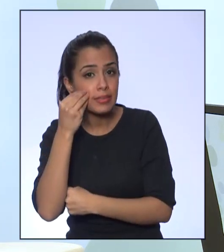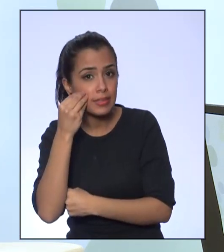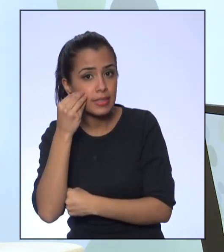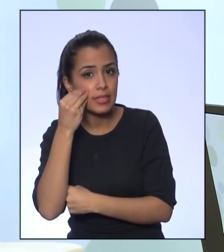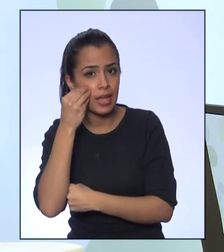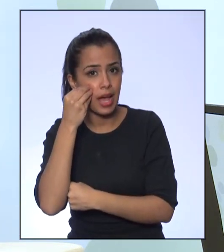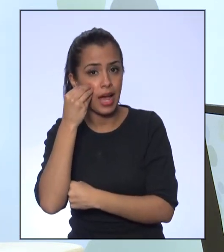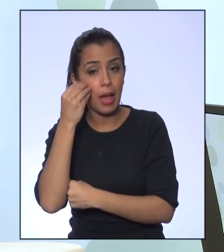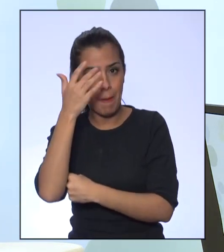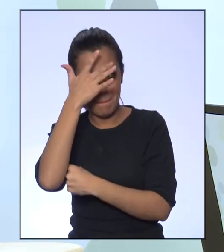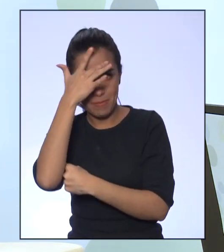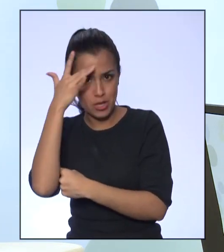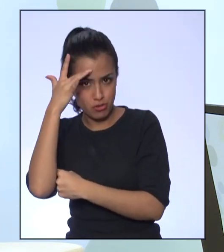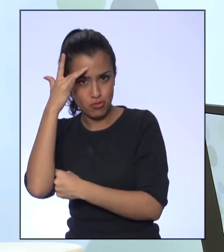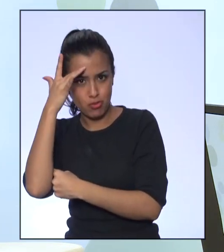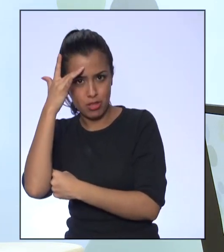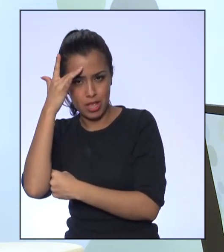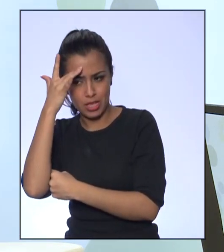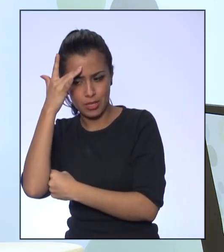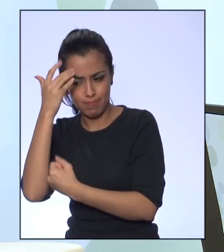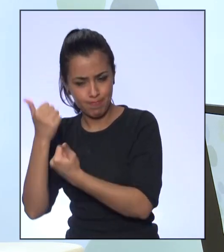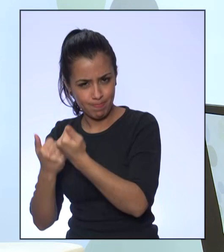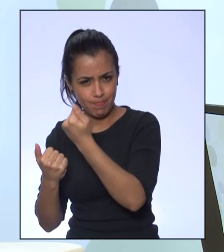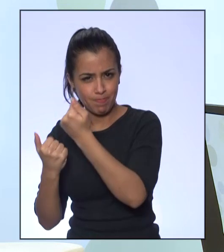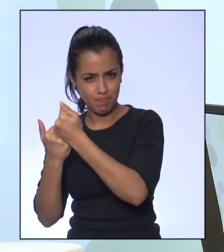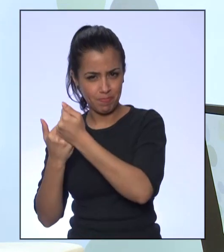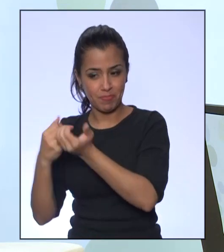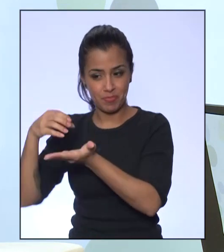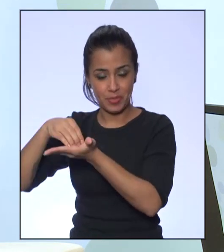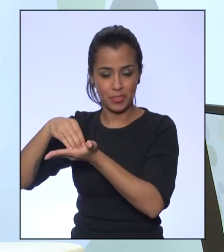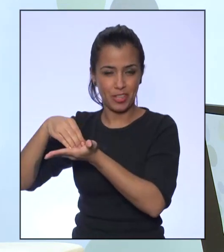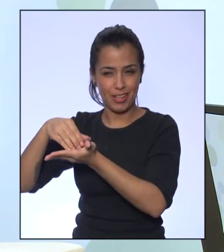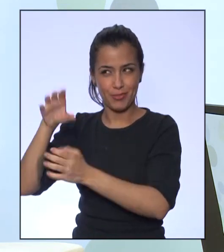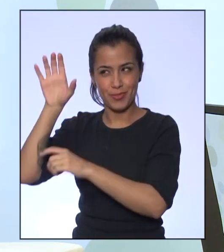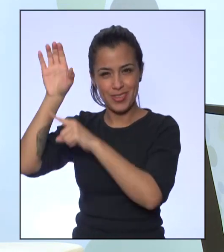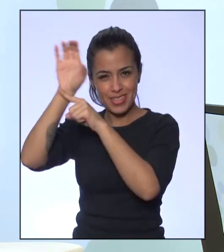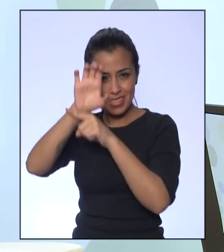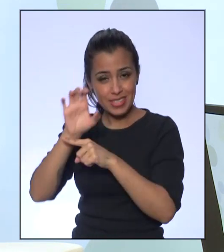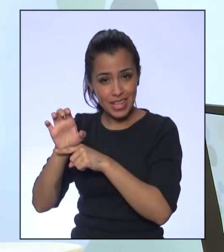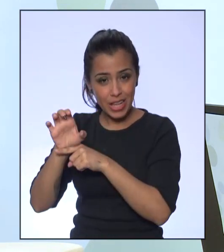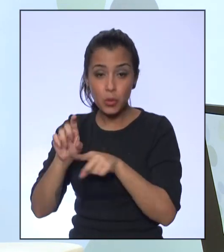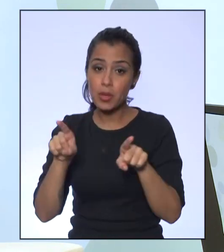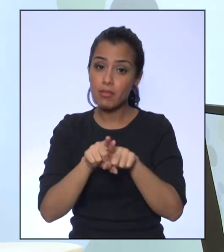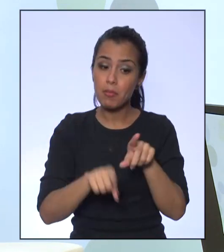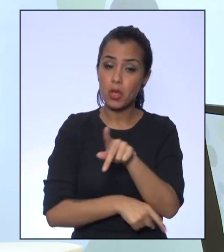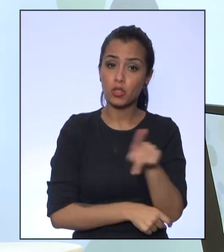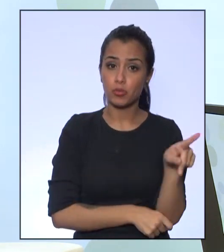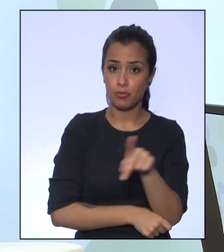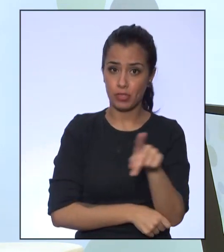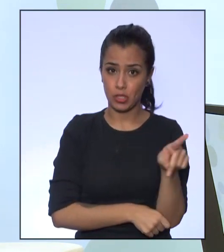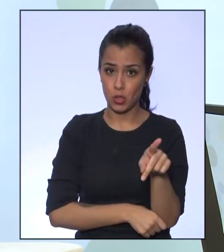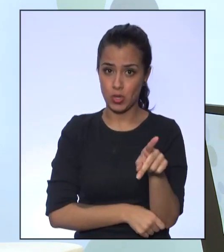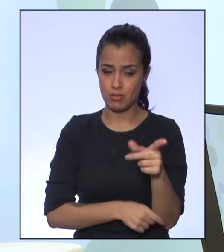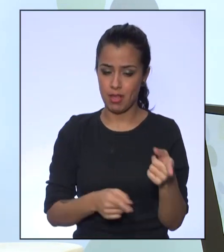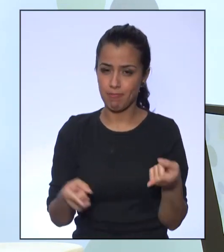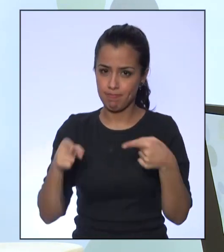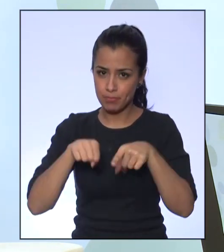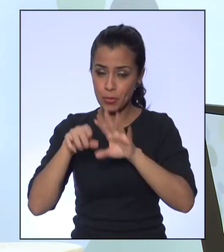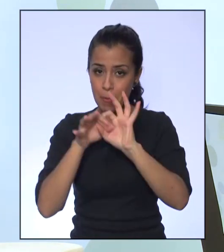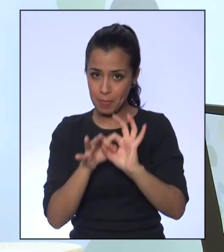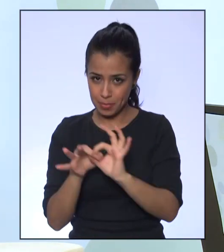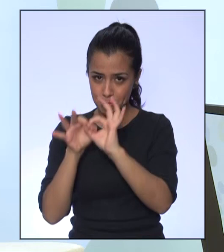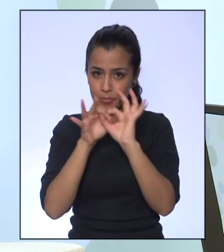os agentes de defesa civil do município, do estado, com os nossos professores. E a gente tem, ao longo